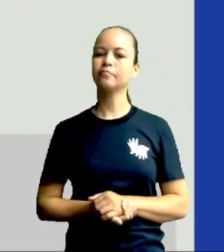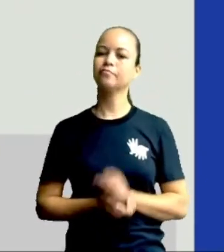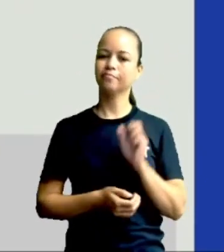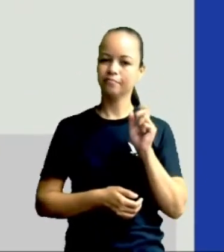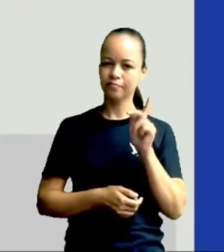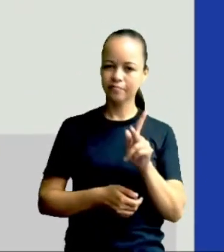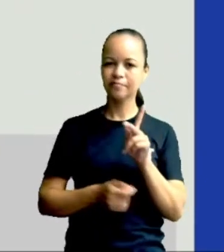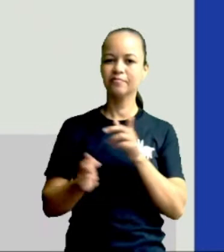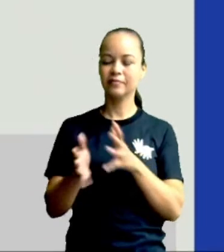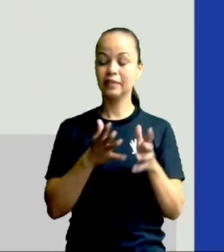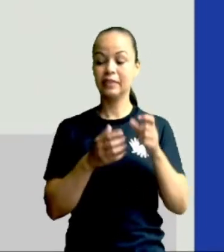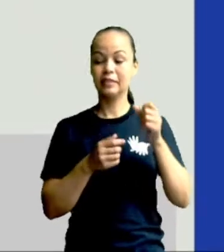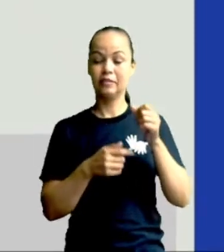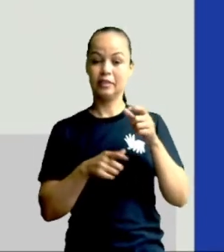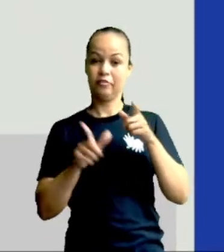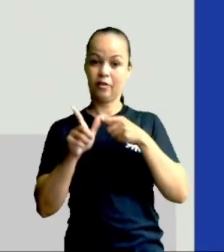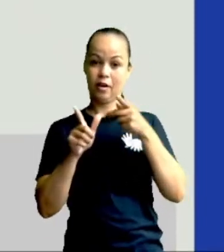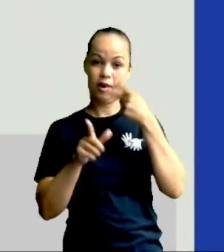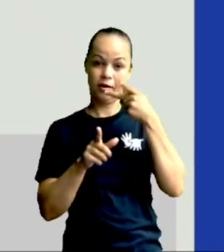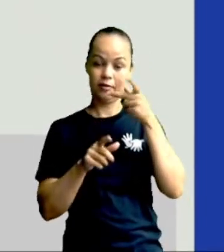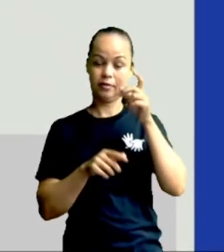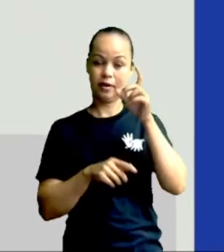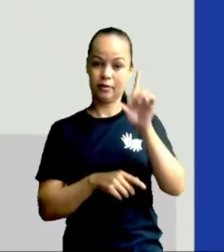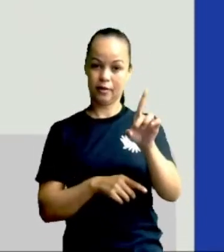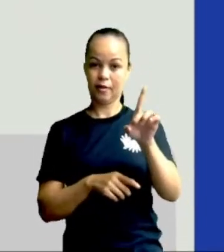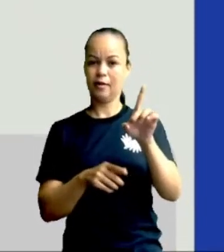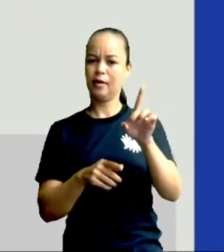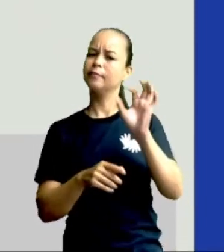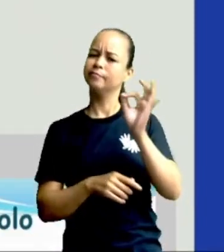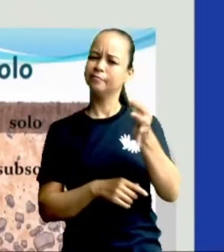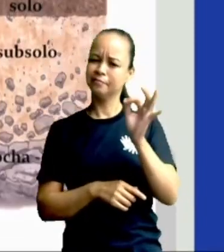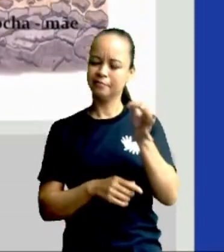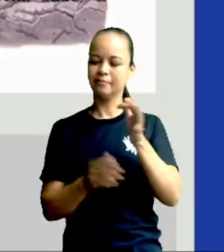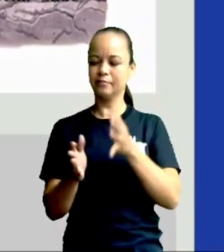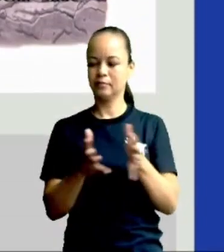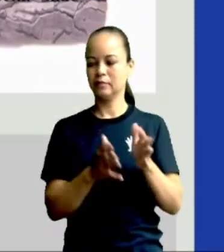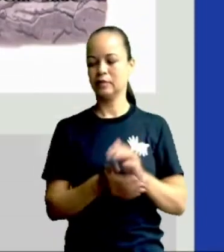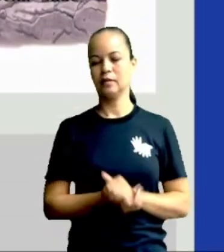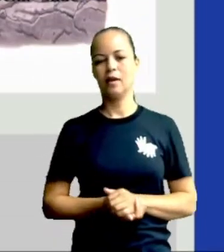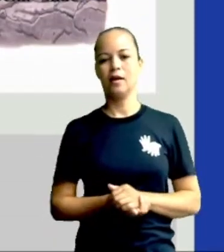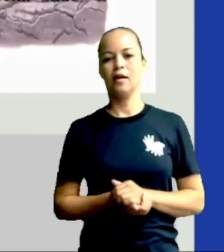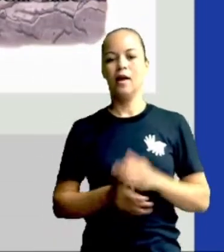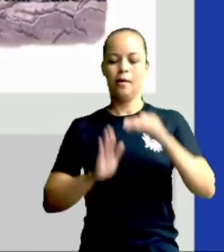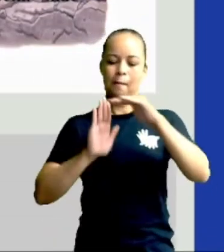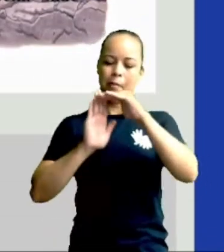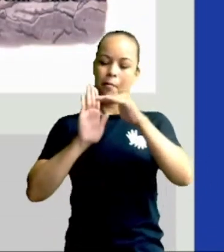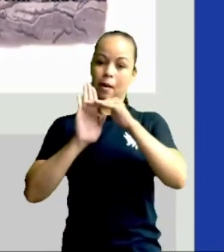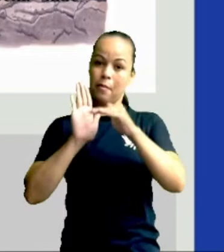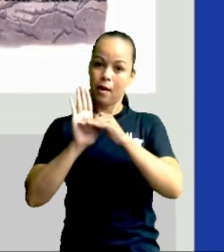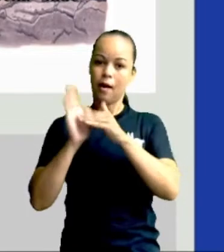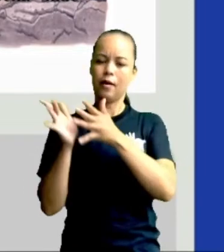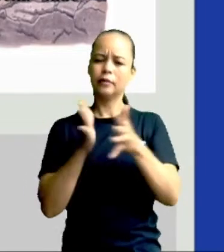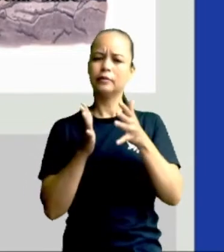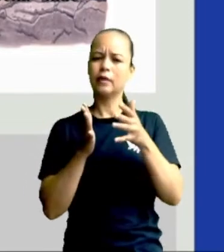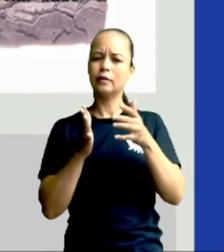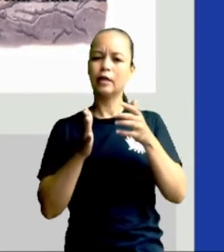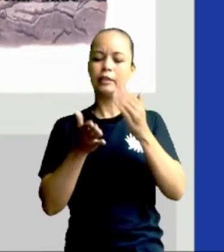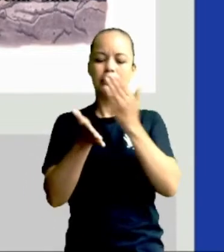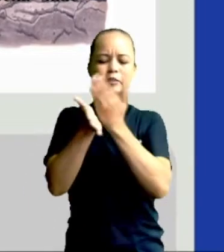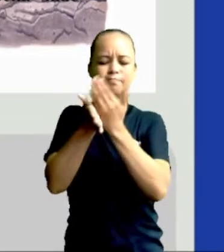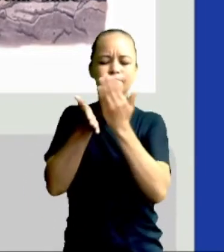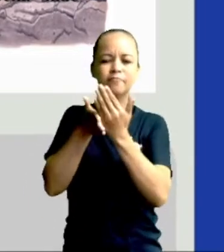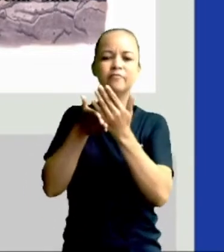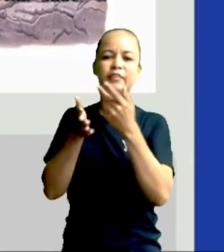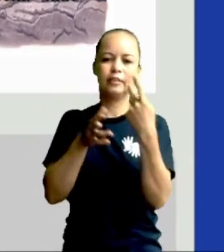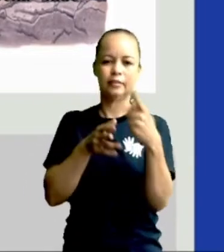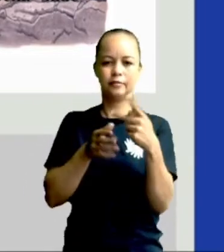Ótimo! Se você disse que era a letra D, você acertou. As camadas do nosso solo estão exatamente divididas desse